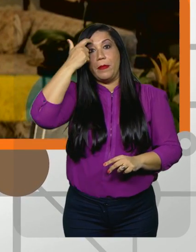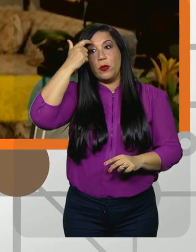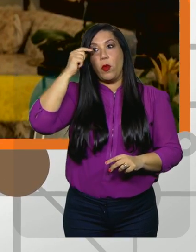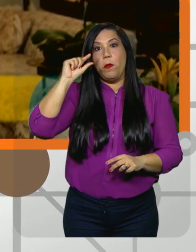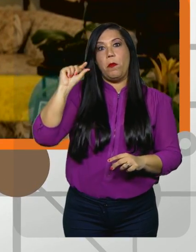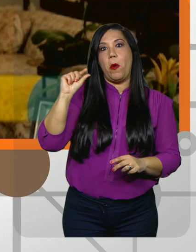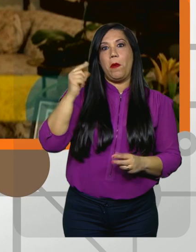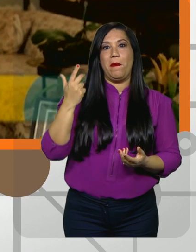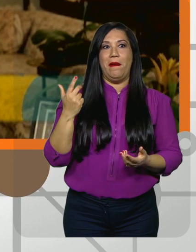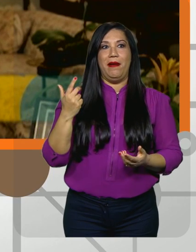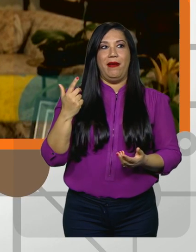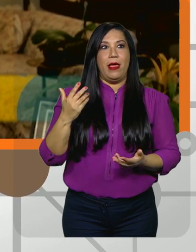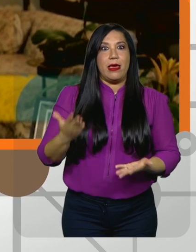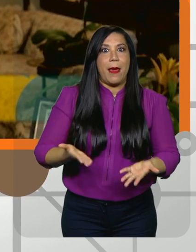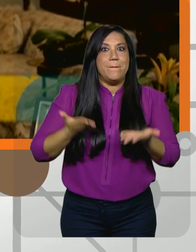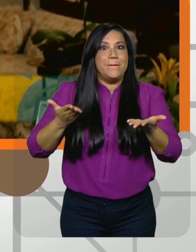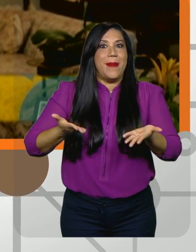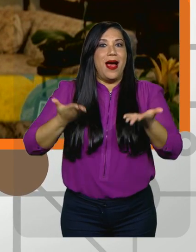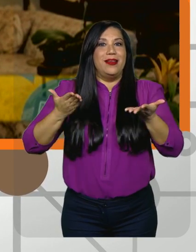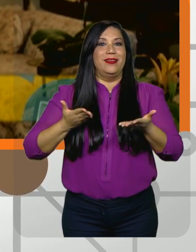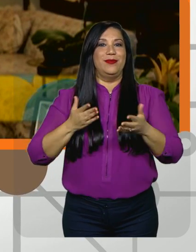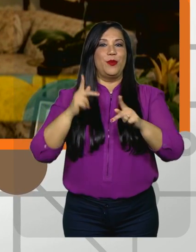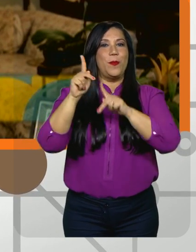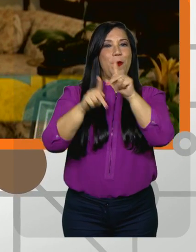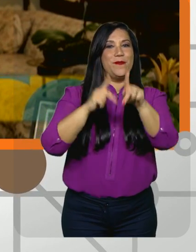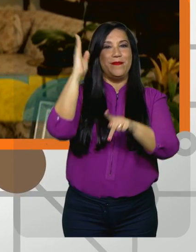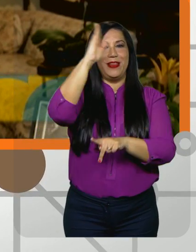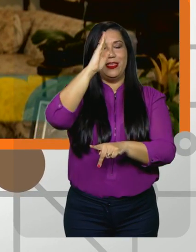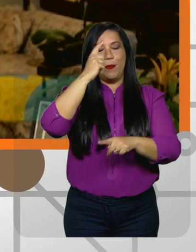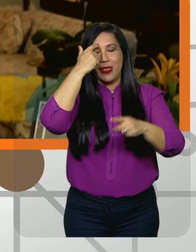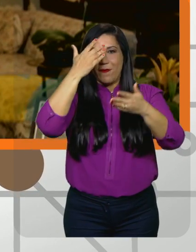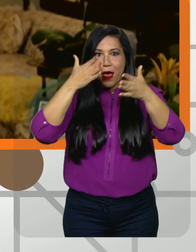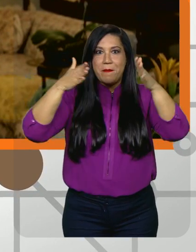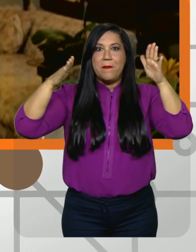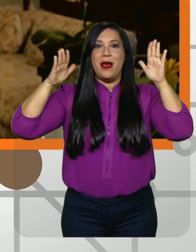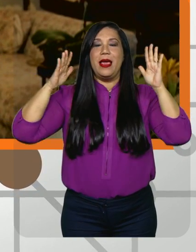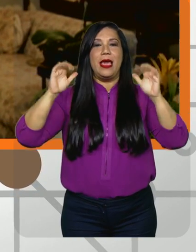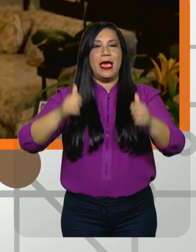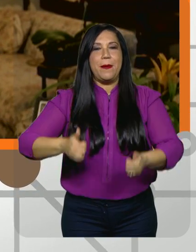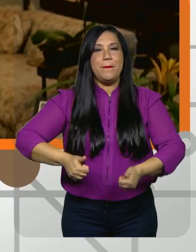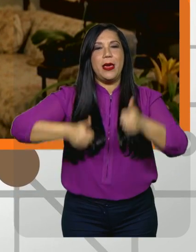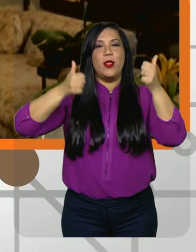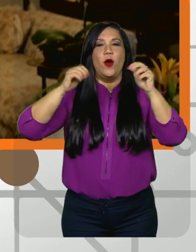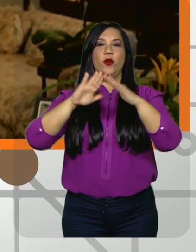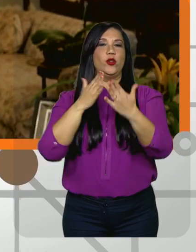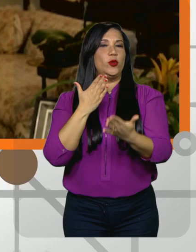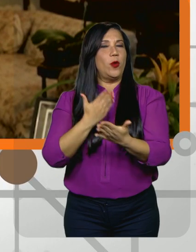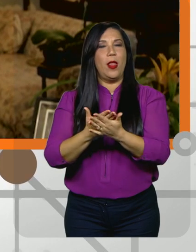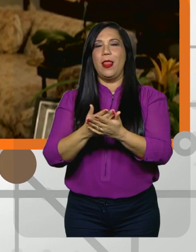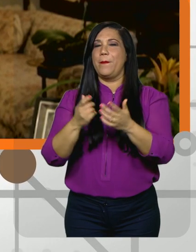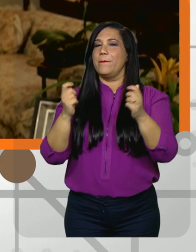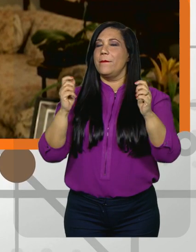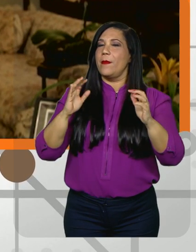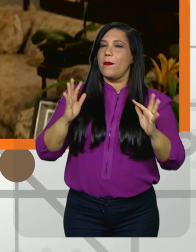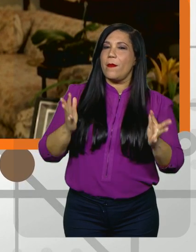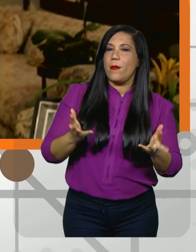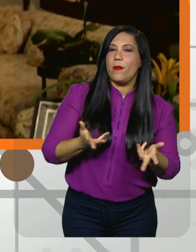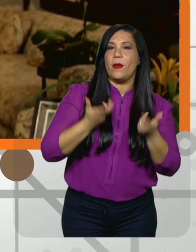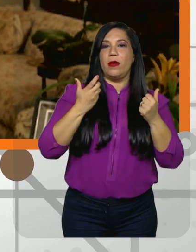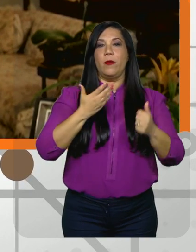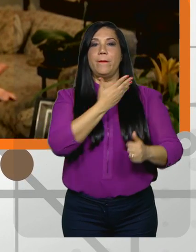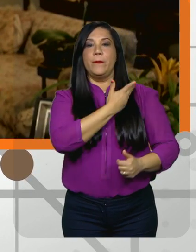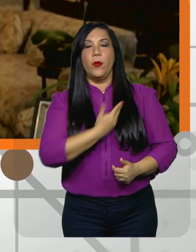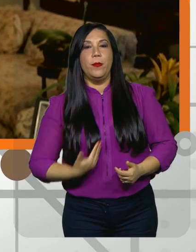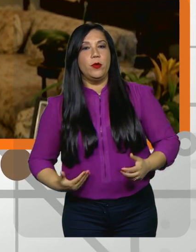povo brasileiro. Anísio Teixeira pensava grande. Ele queria a melhor escola possível, pública, para formar